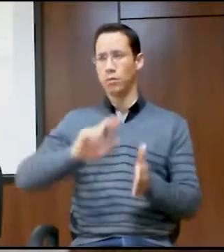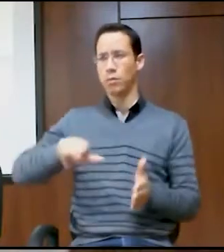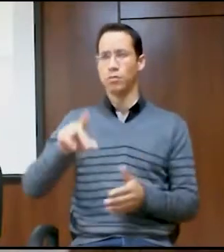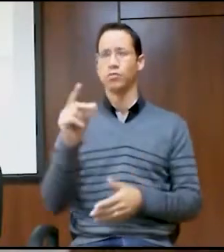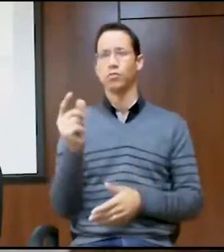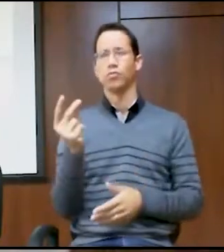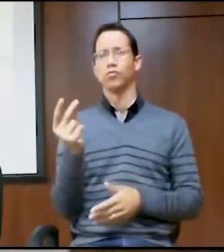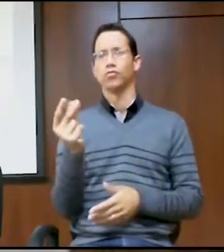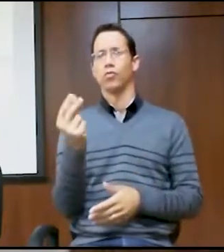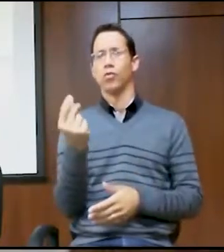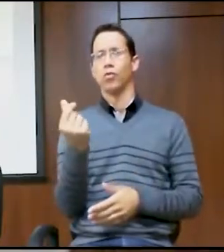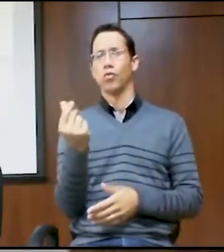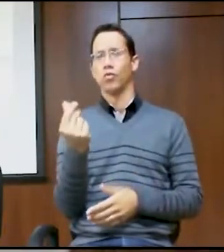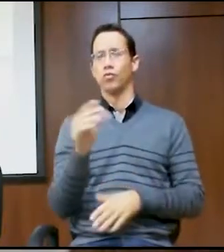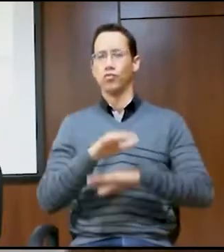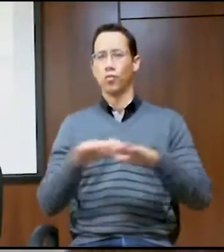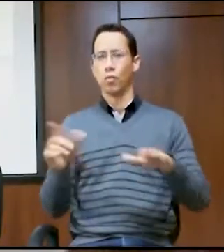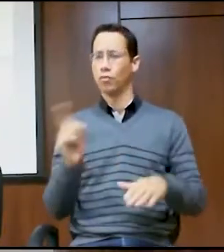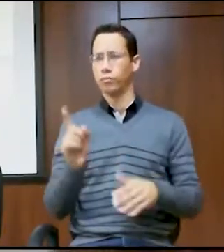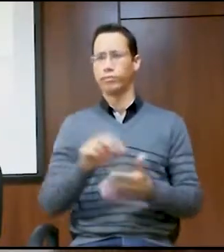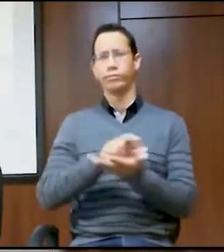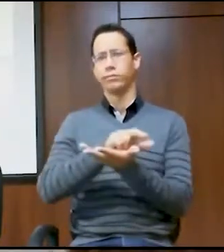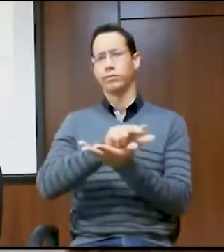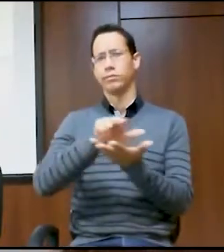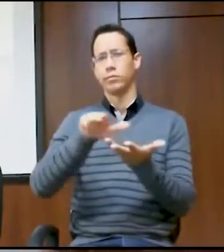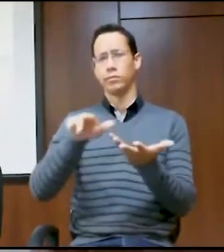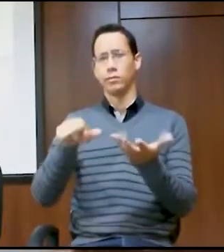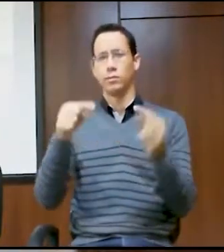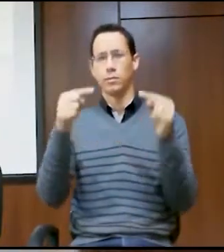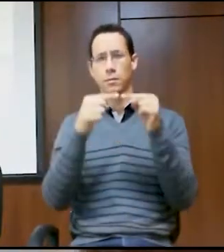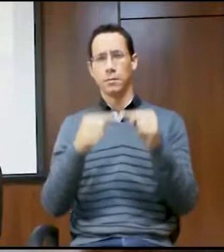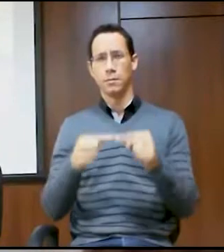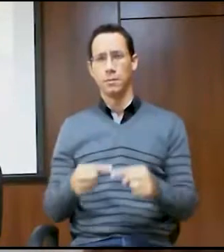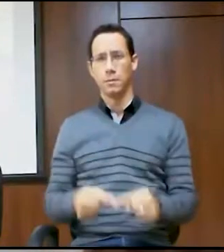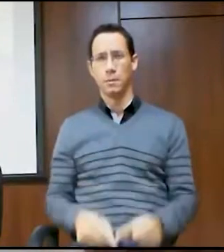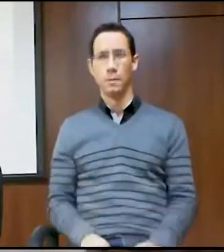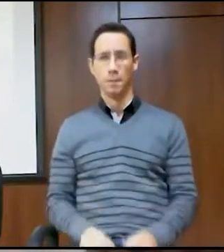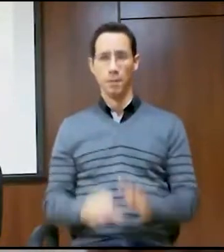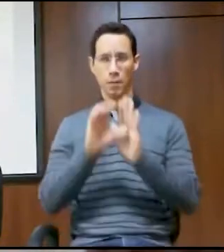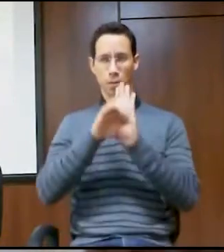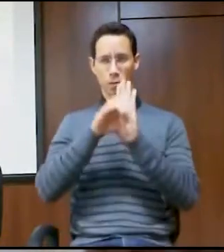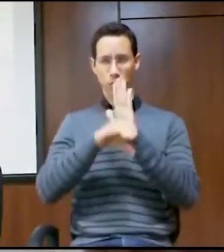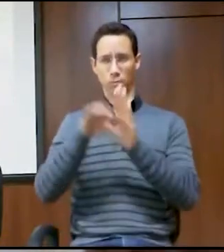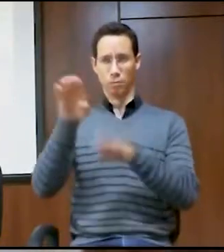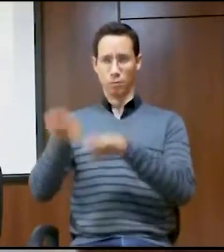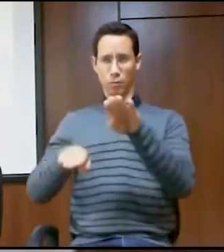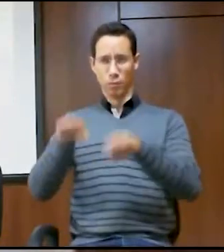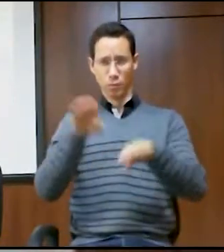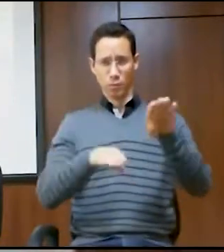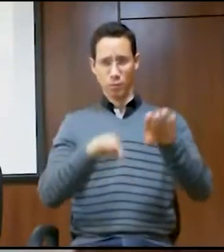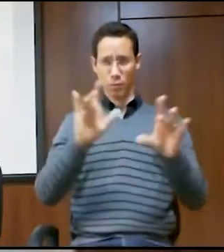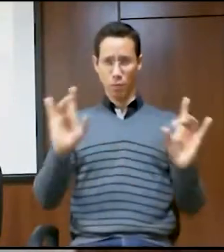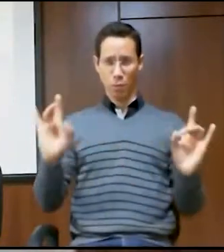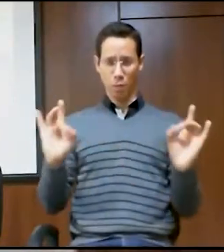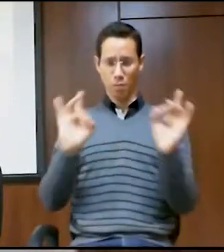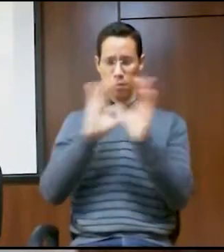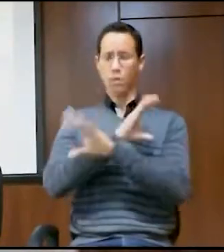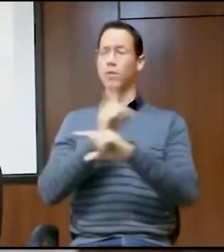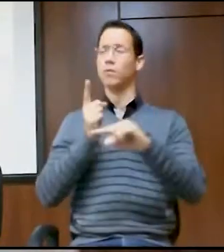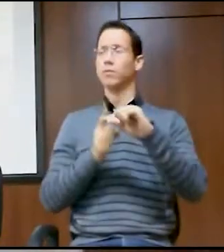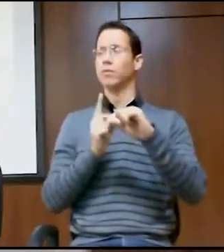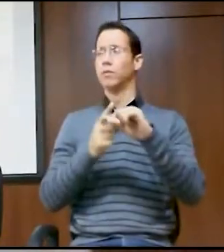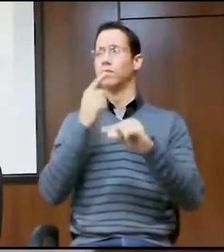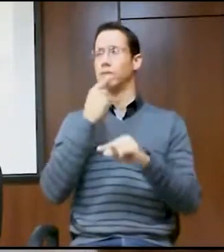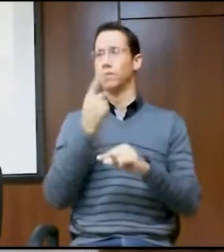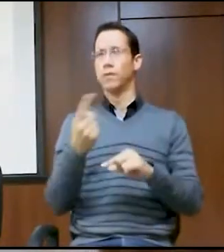renda, a pobreza, ela é multidimensional, mas o conceito de desigualdade, ele é mais completo, porque ele fala